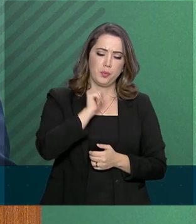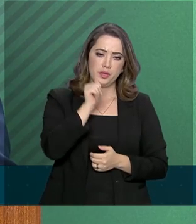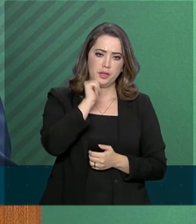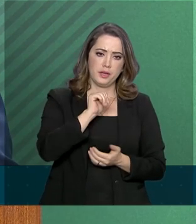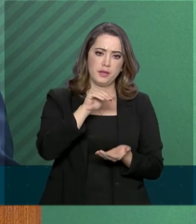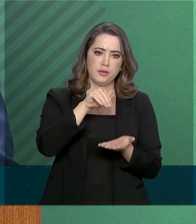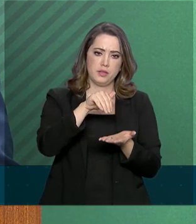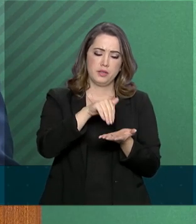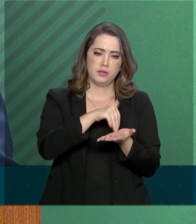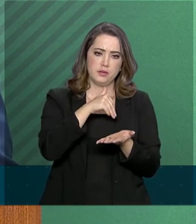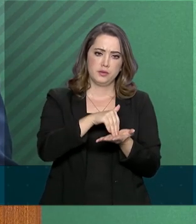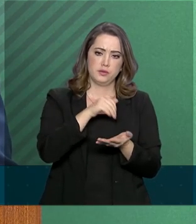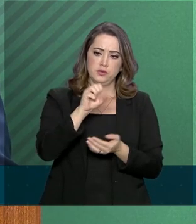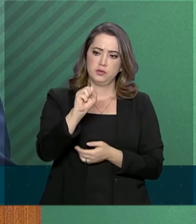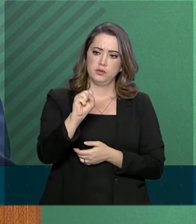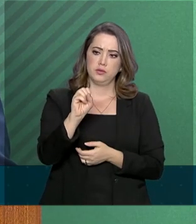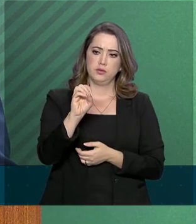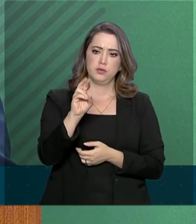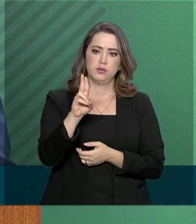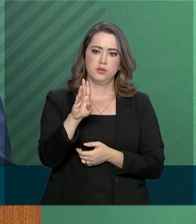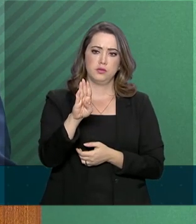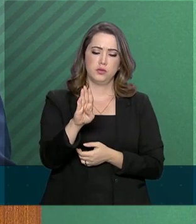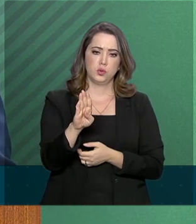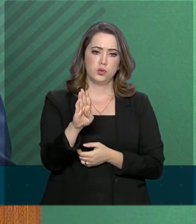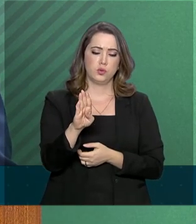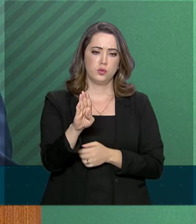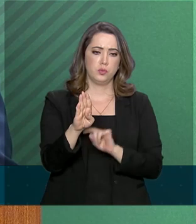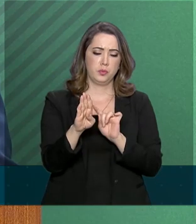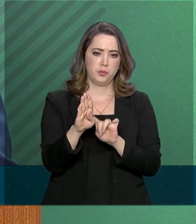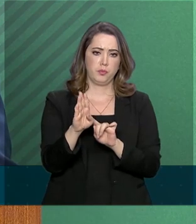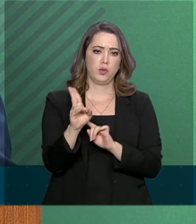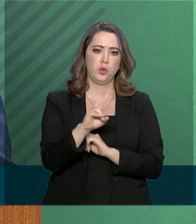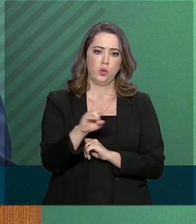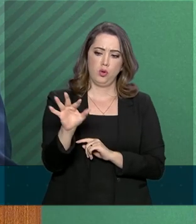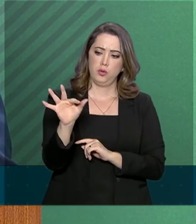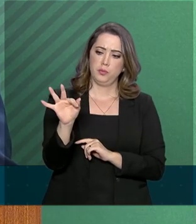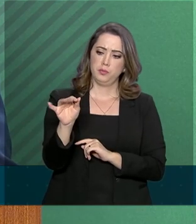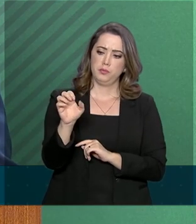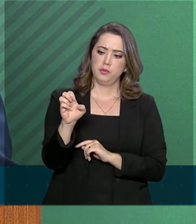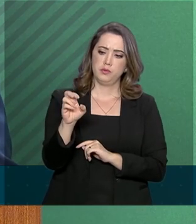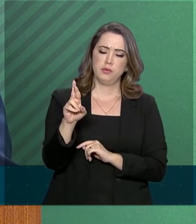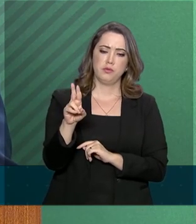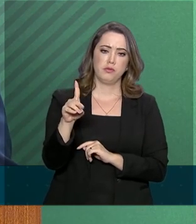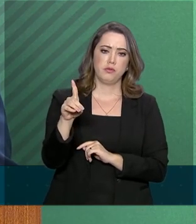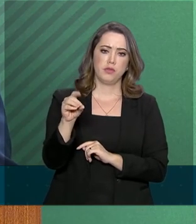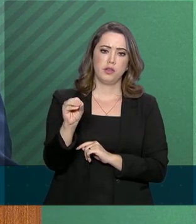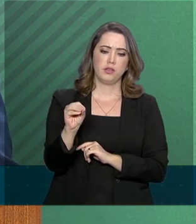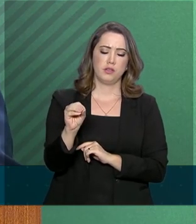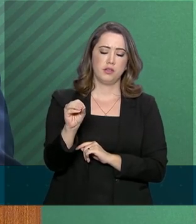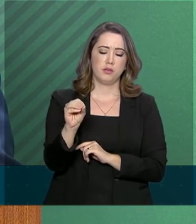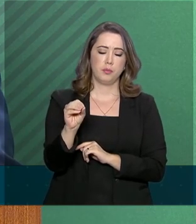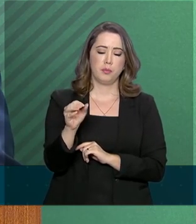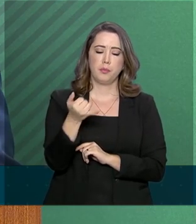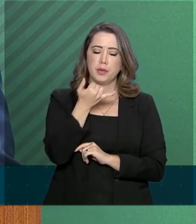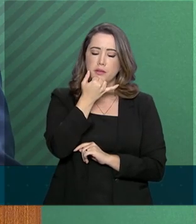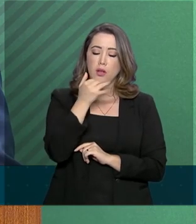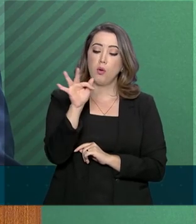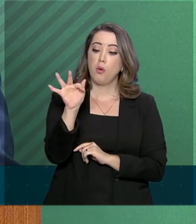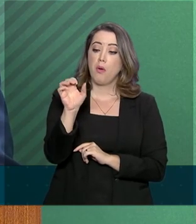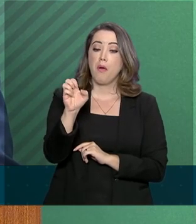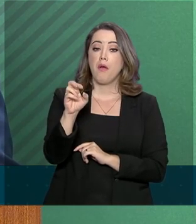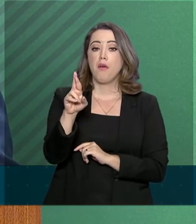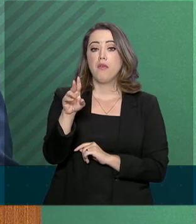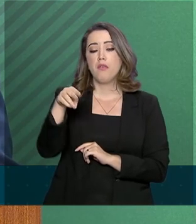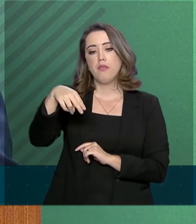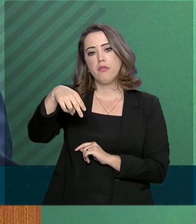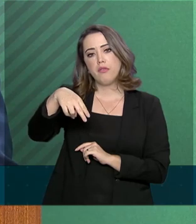ministério fernanda costa de oliveira que gerencia o programa abre aspas a idéia é